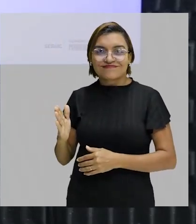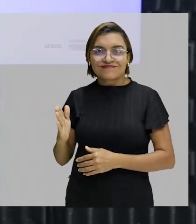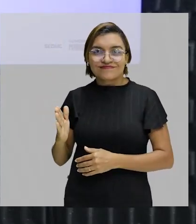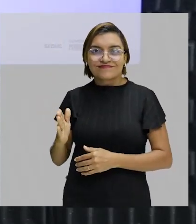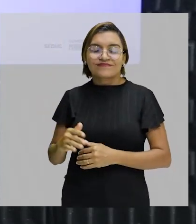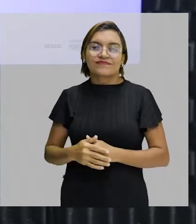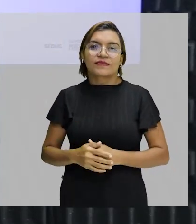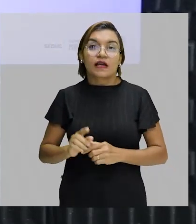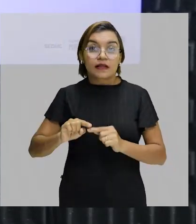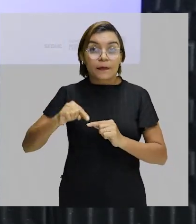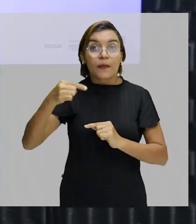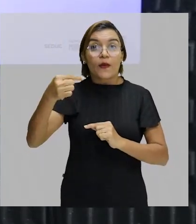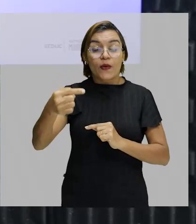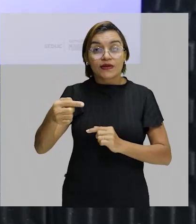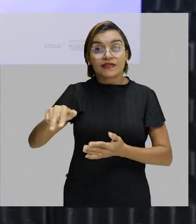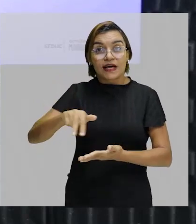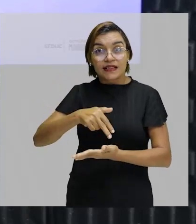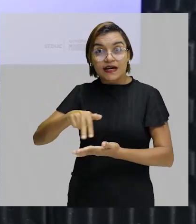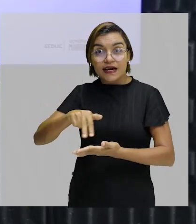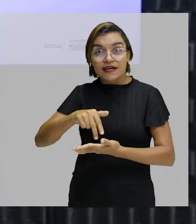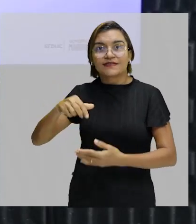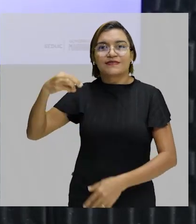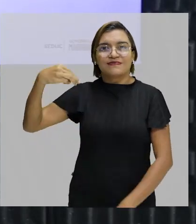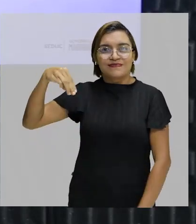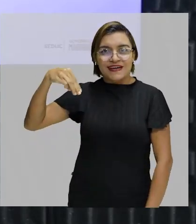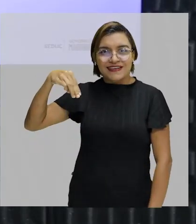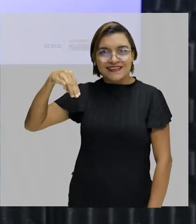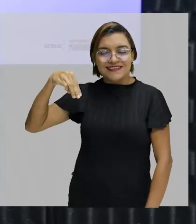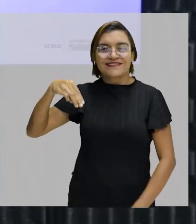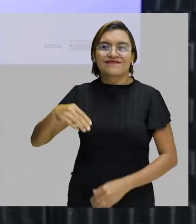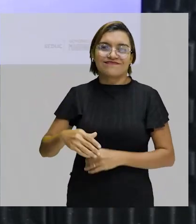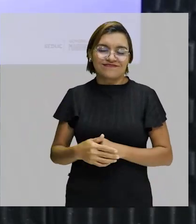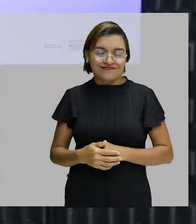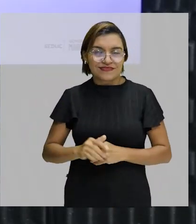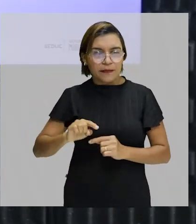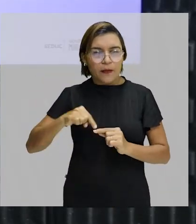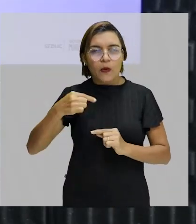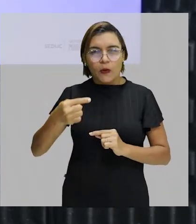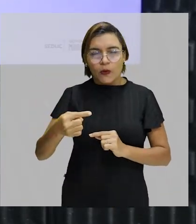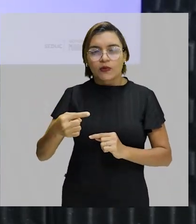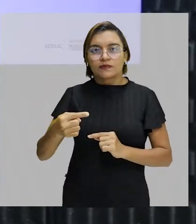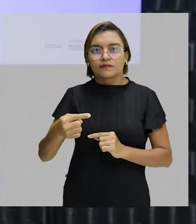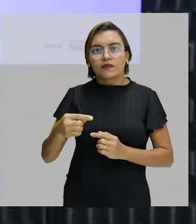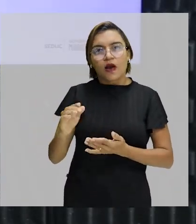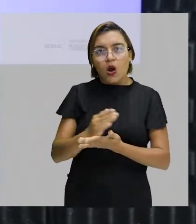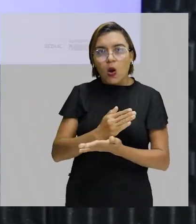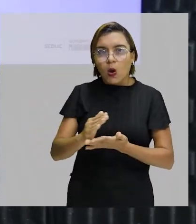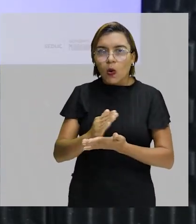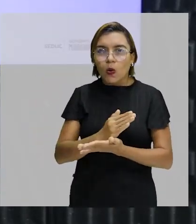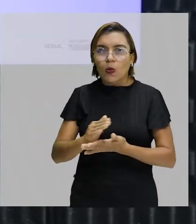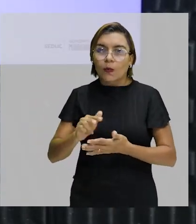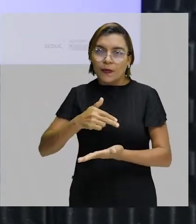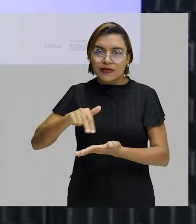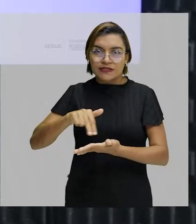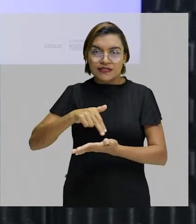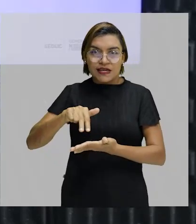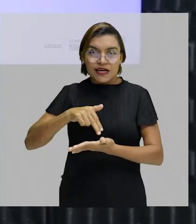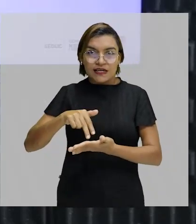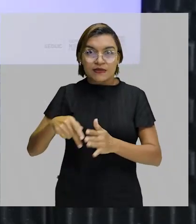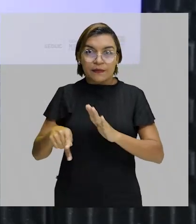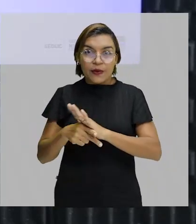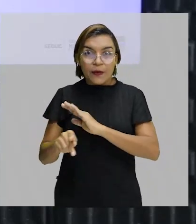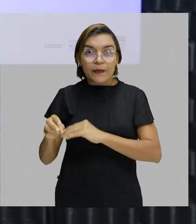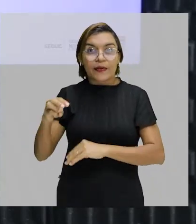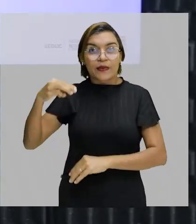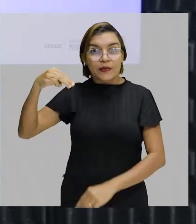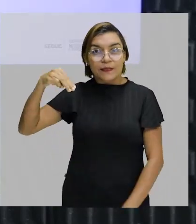Próxima aulinha, nós iremos falar das danças do Maranhão. Depois eu vou pegar algumas dessas danças do Maranhão aqui, específicas do Maranhão,